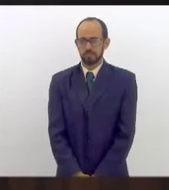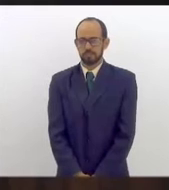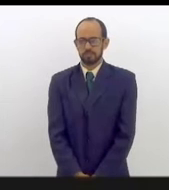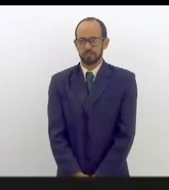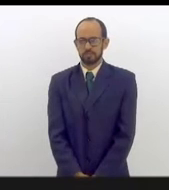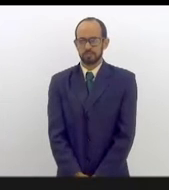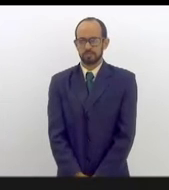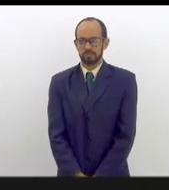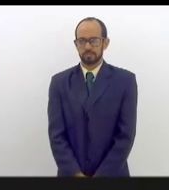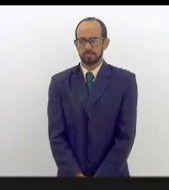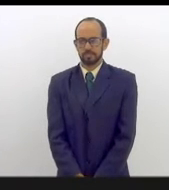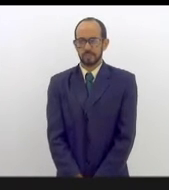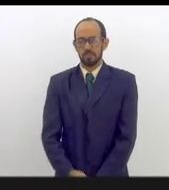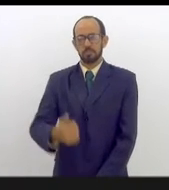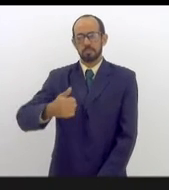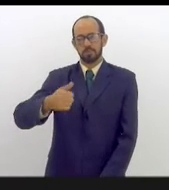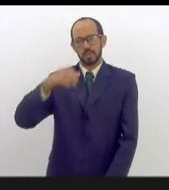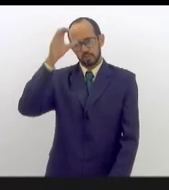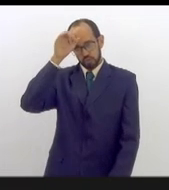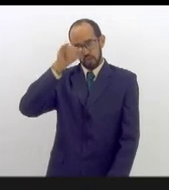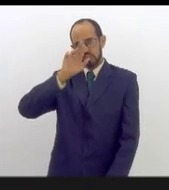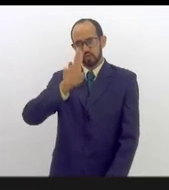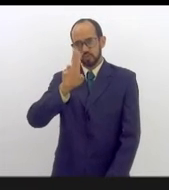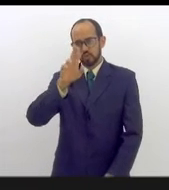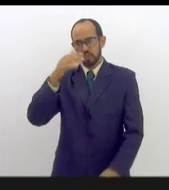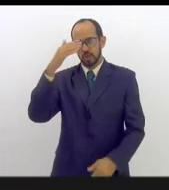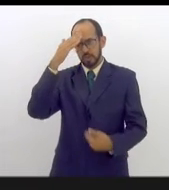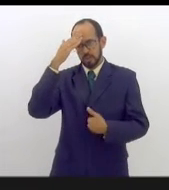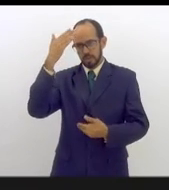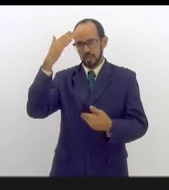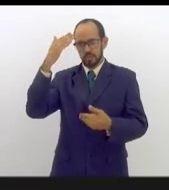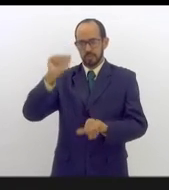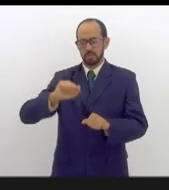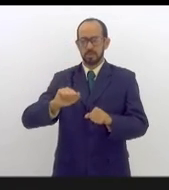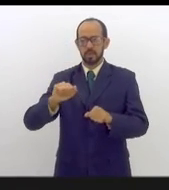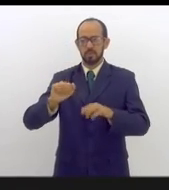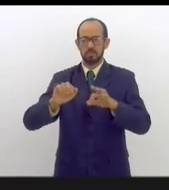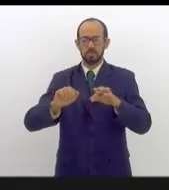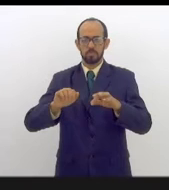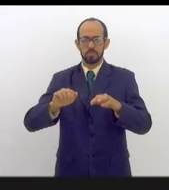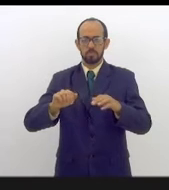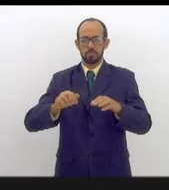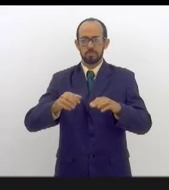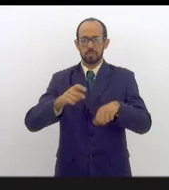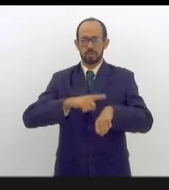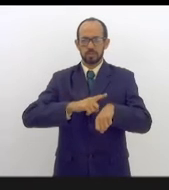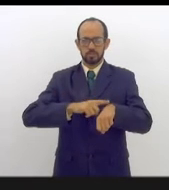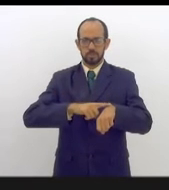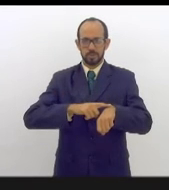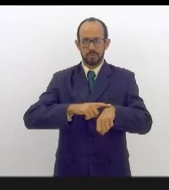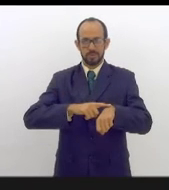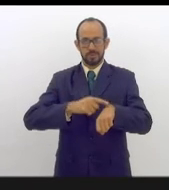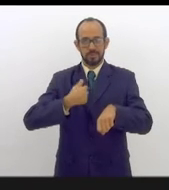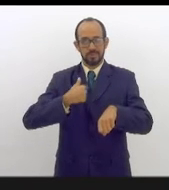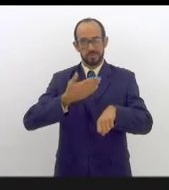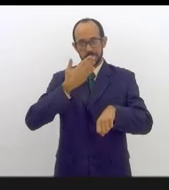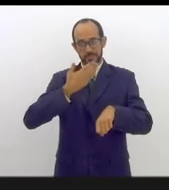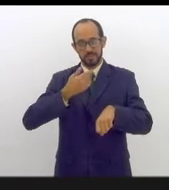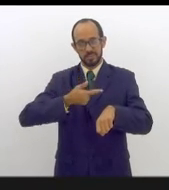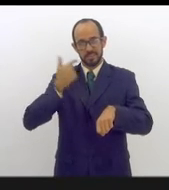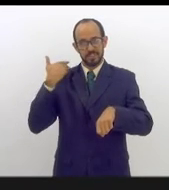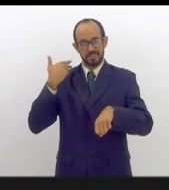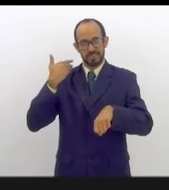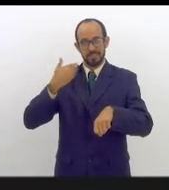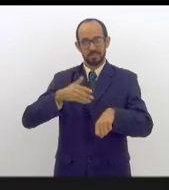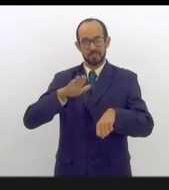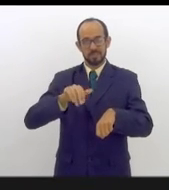Queijo, bom, primeiro agradecer a Vossa Excelência me conceder essa questão de ordem. Na verdade, eu tinha pedido primeiro, mas o deputado Rosenberg